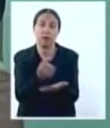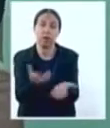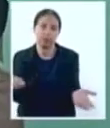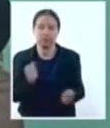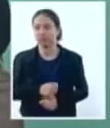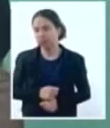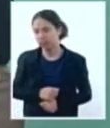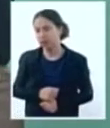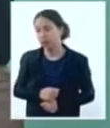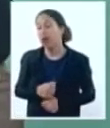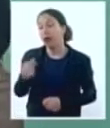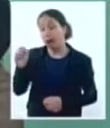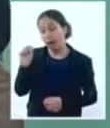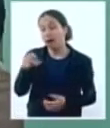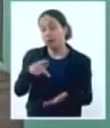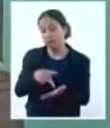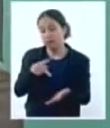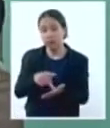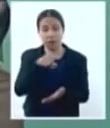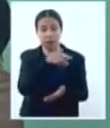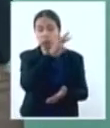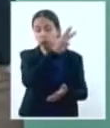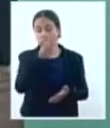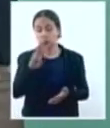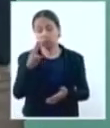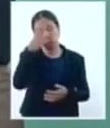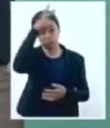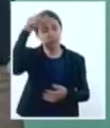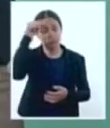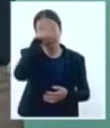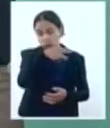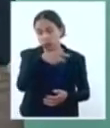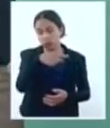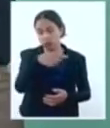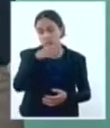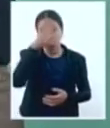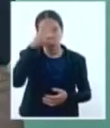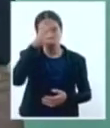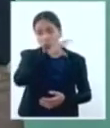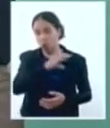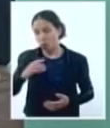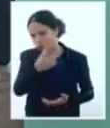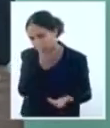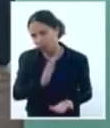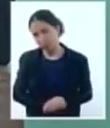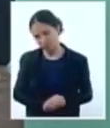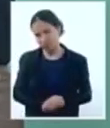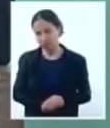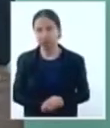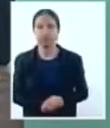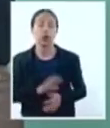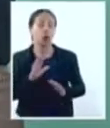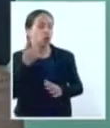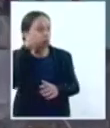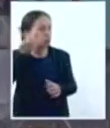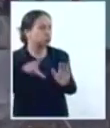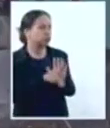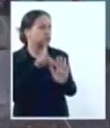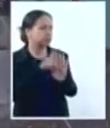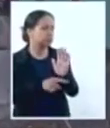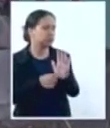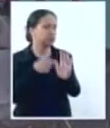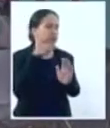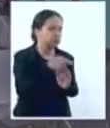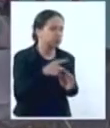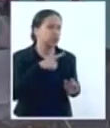site da prefeitura. É verdade. É confiável, ali eu confio, né? É verdade. Olha, o outro projeto do vereador... aí, com relação à